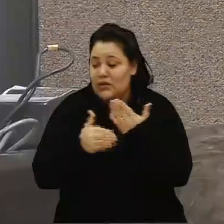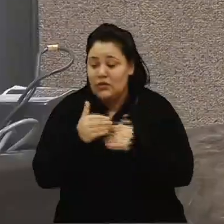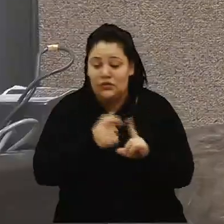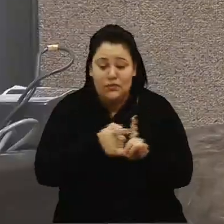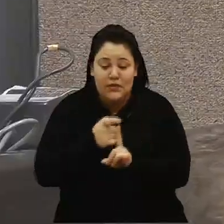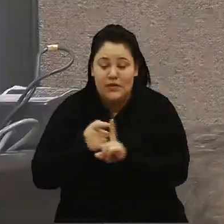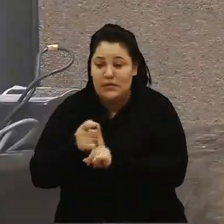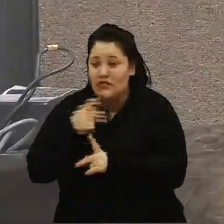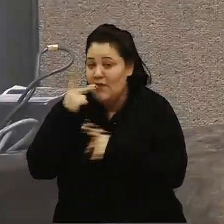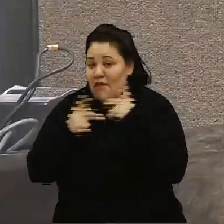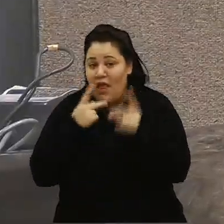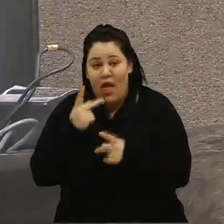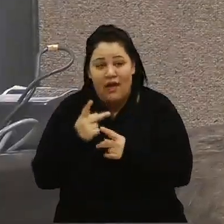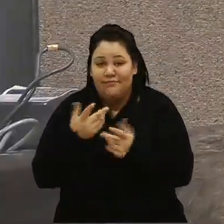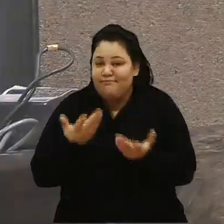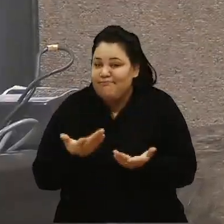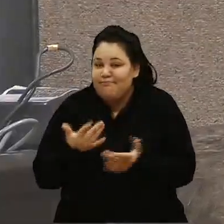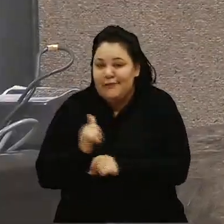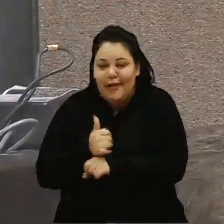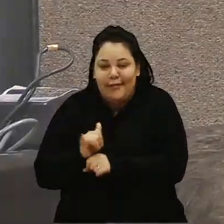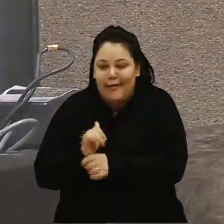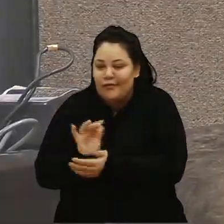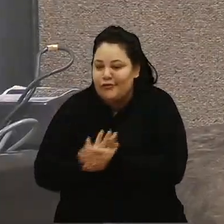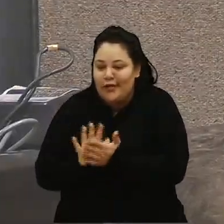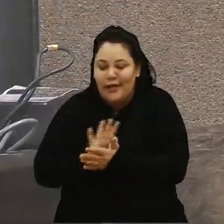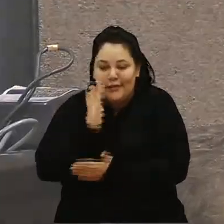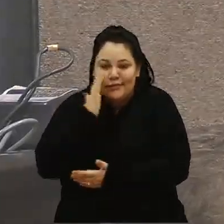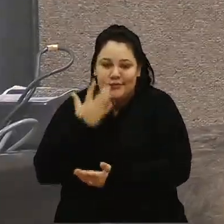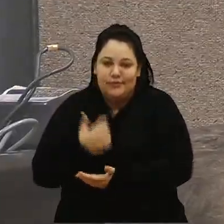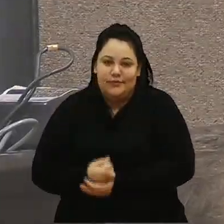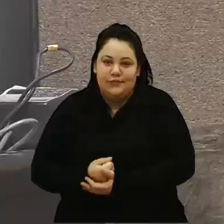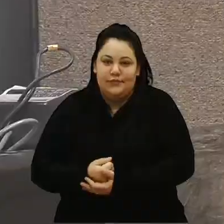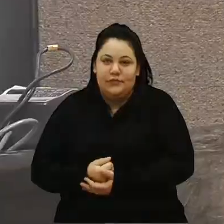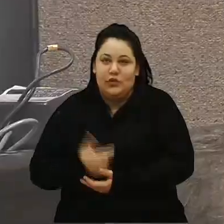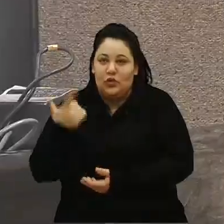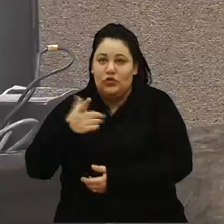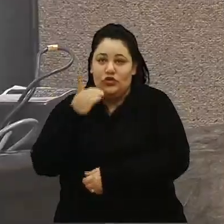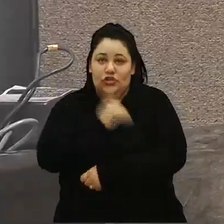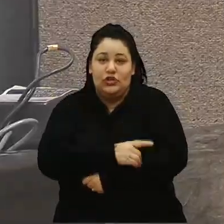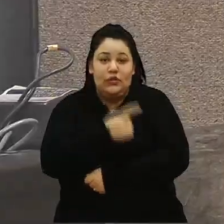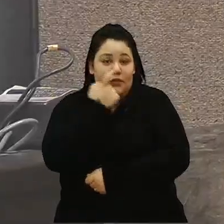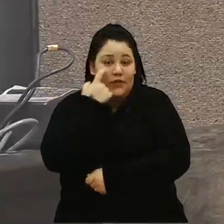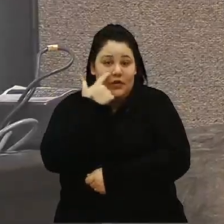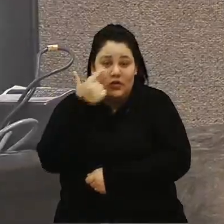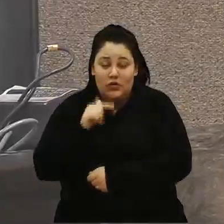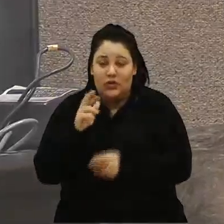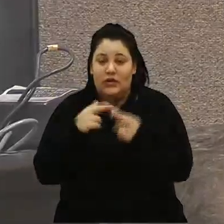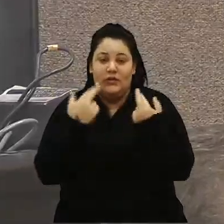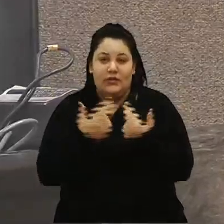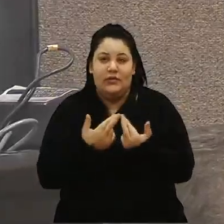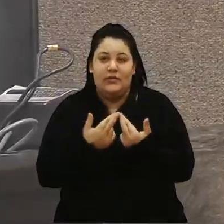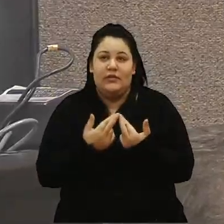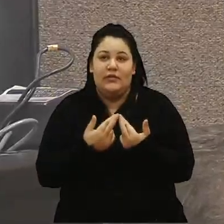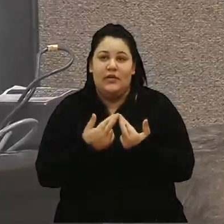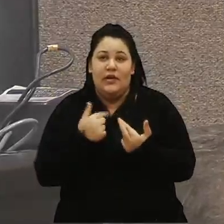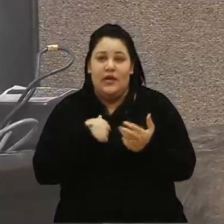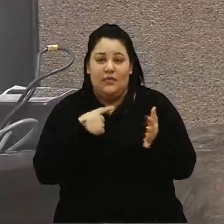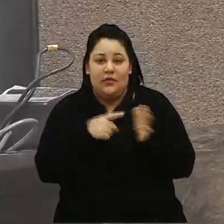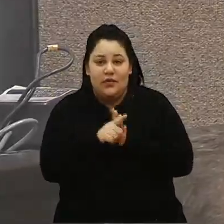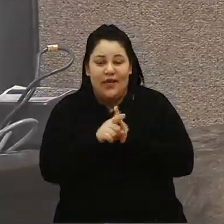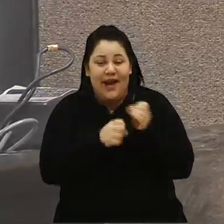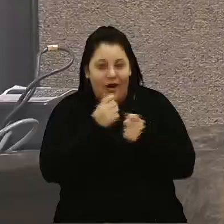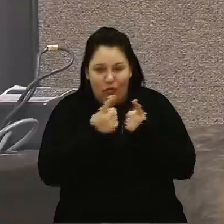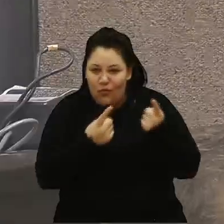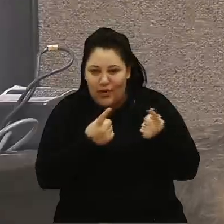falando, e as alternativas não vêm. Esses dias eu vi ele em mais uma reunião e disse: Thiago, agora apresentaram alguma alternativa para essa